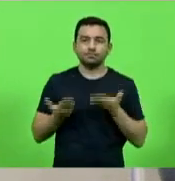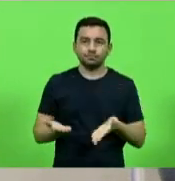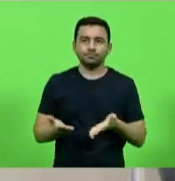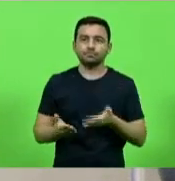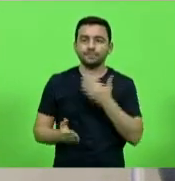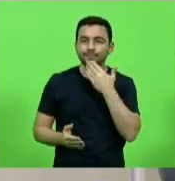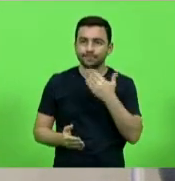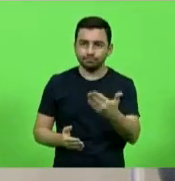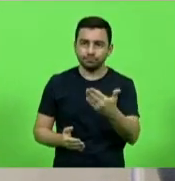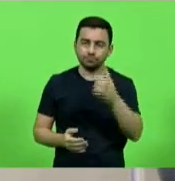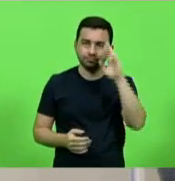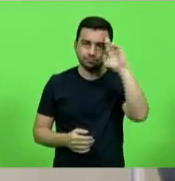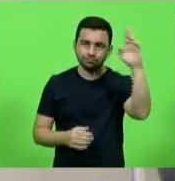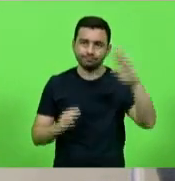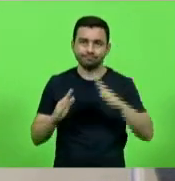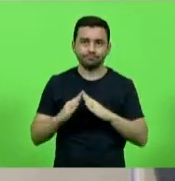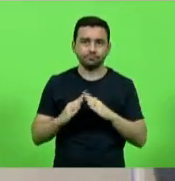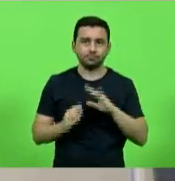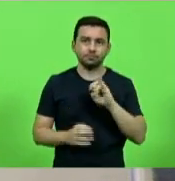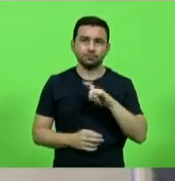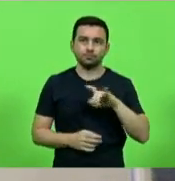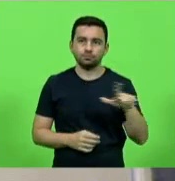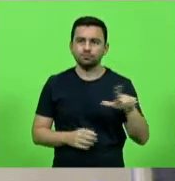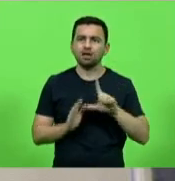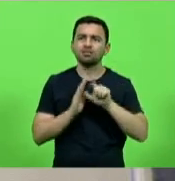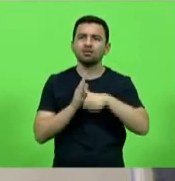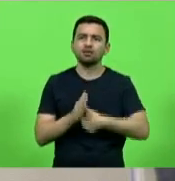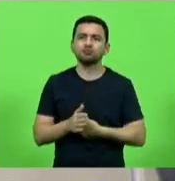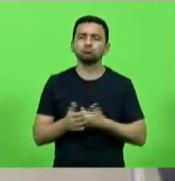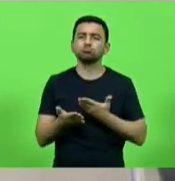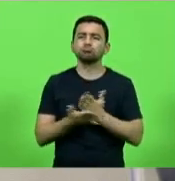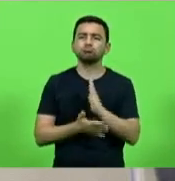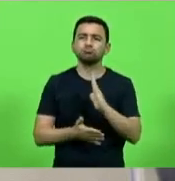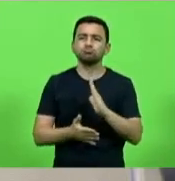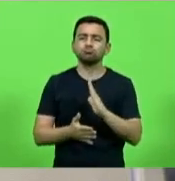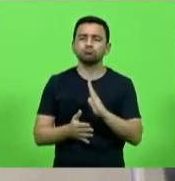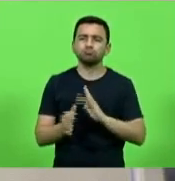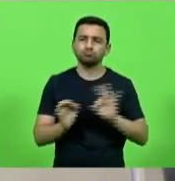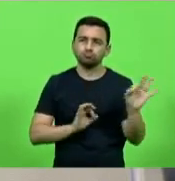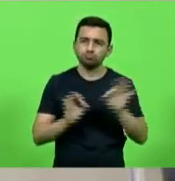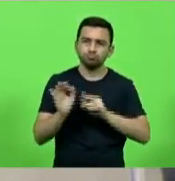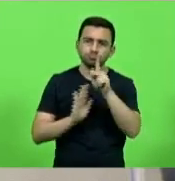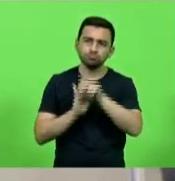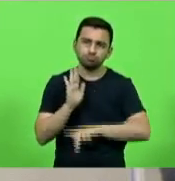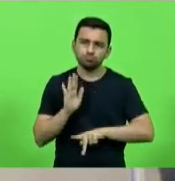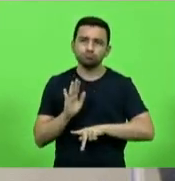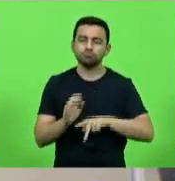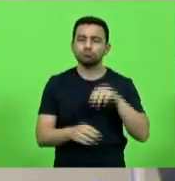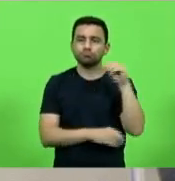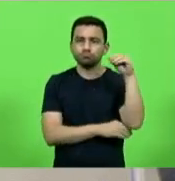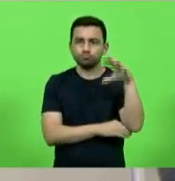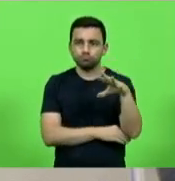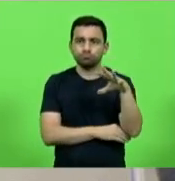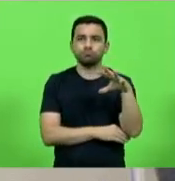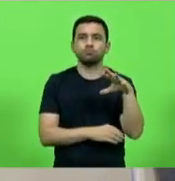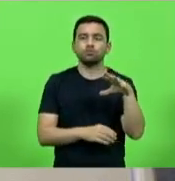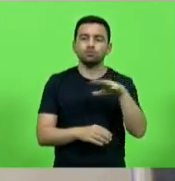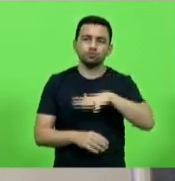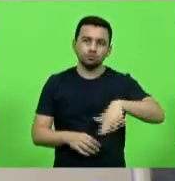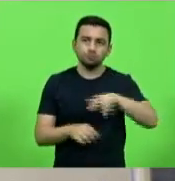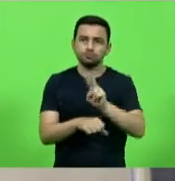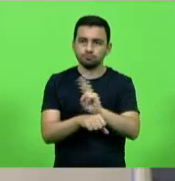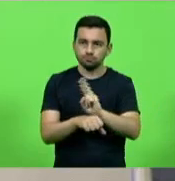informações acerca do atraso à aprovação dos projetos fotovoltaicos e na vistoria e troca de